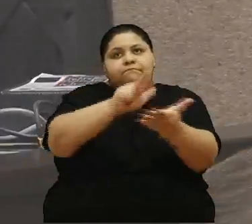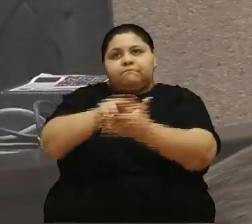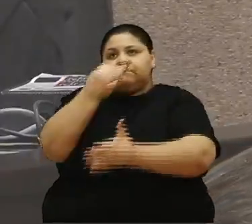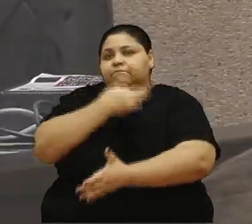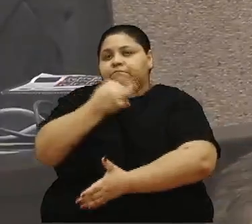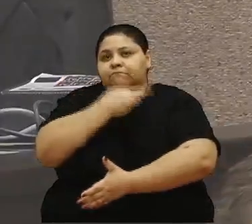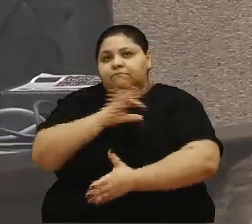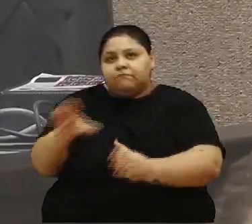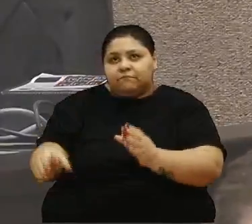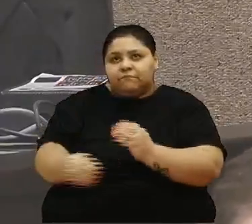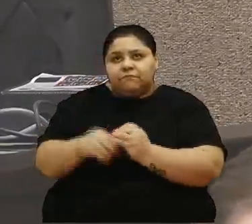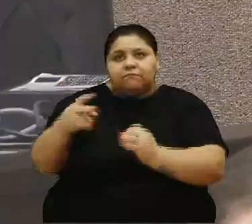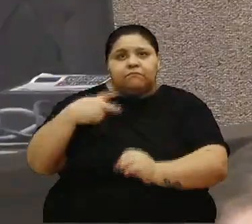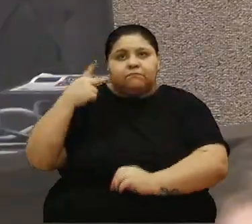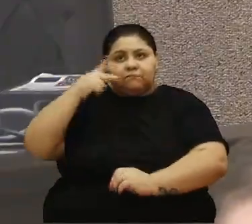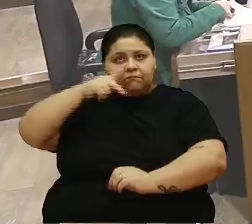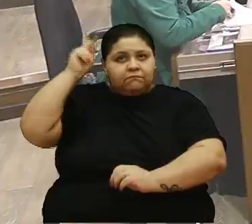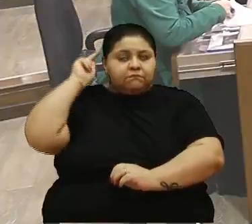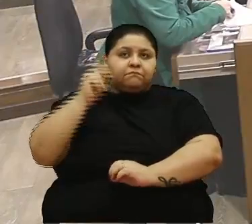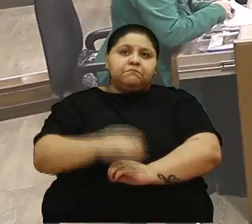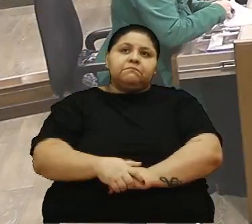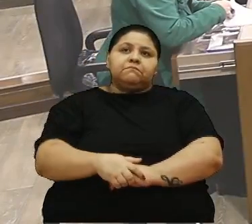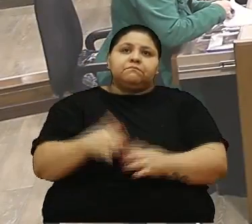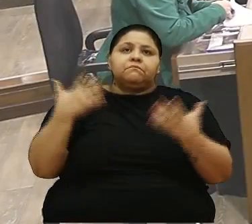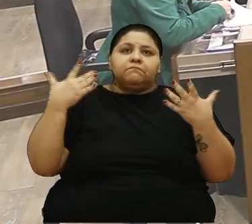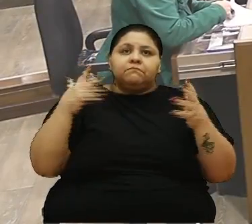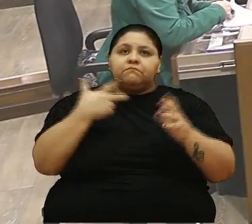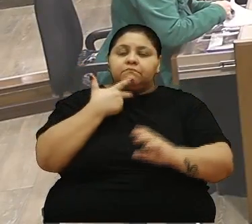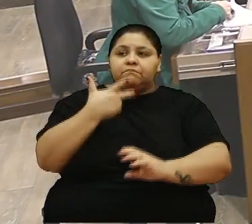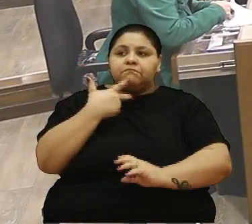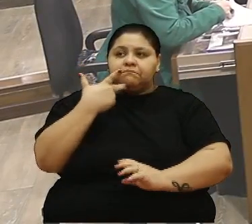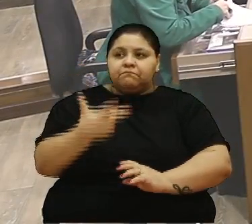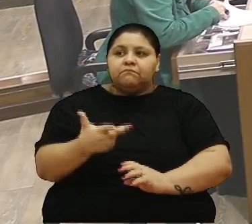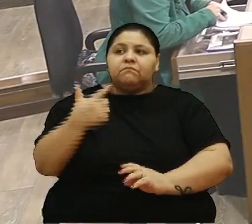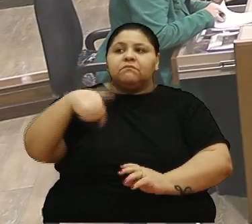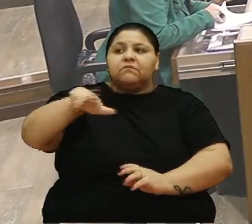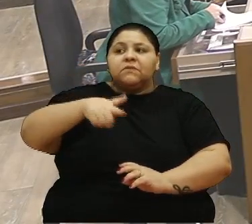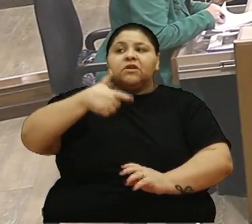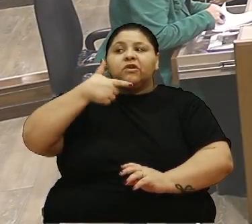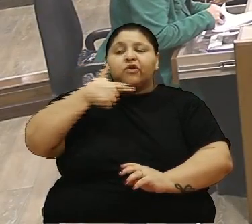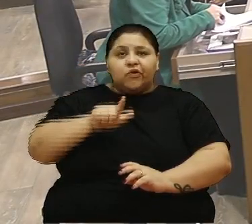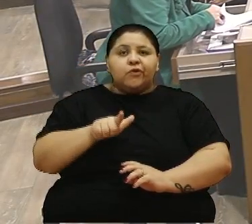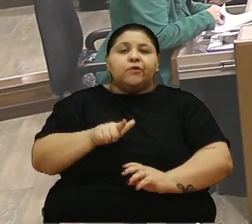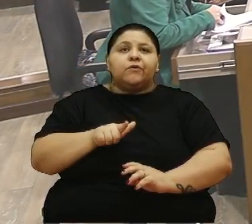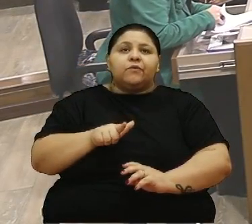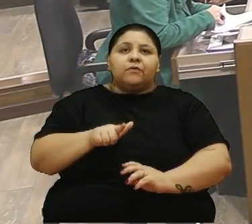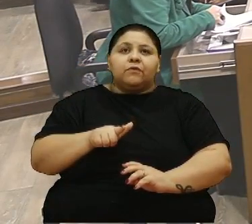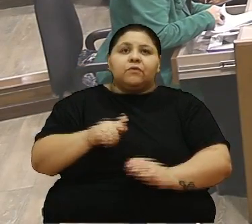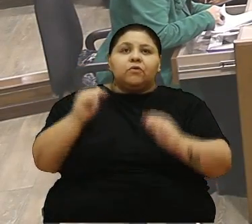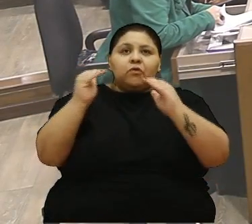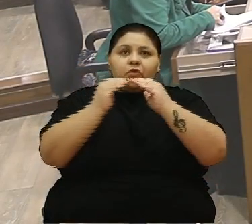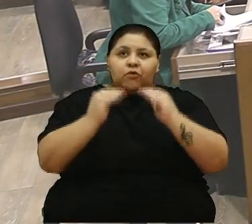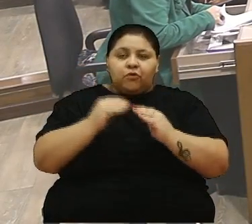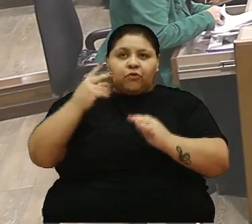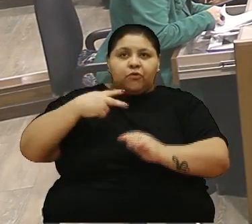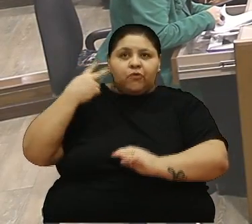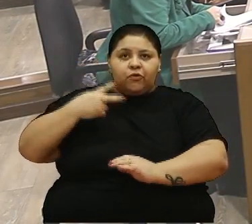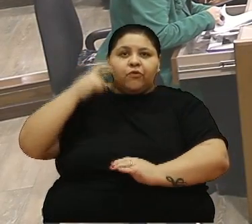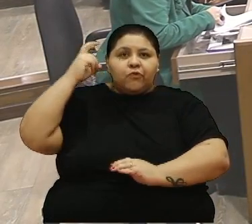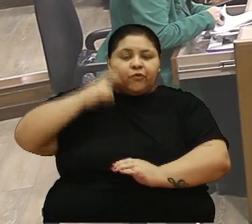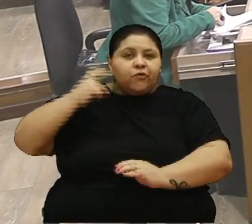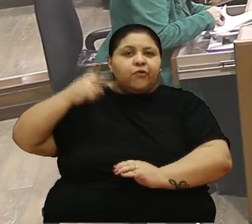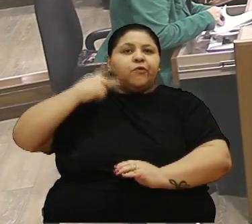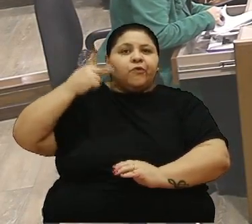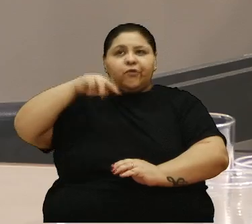cidade. Seu à parte, vereador Iago. Parabéns pelo discurso, vereadora, e a gente com certeza a gente concorda com o vereador Daniel, com o vereador